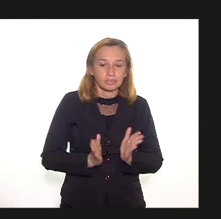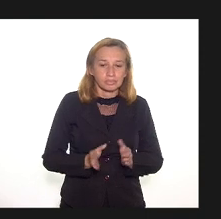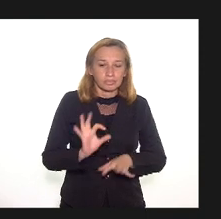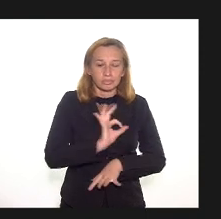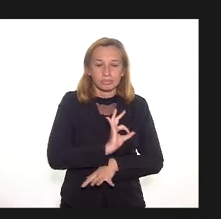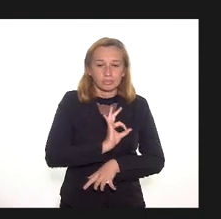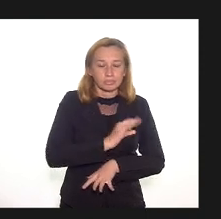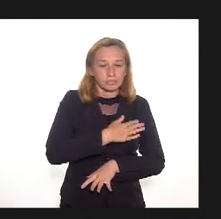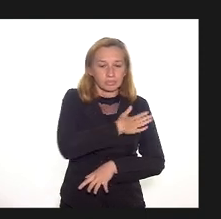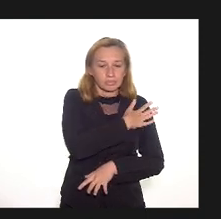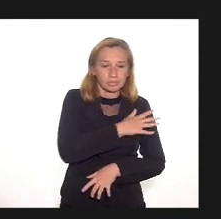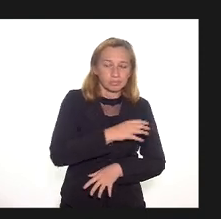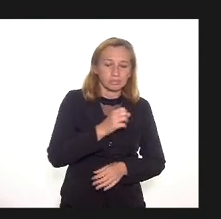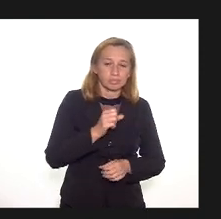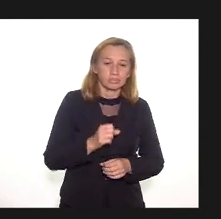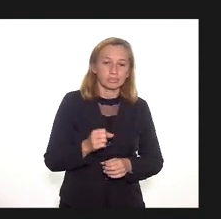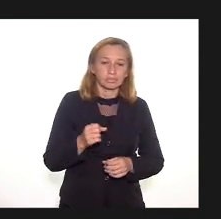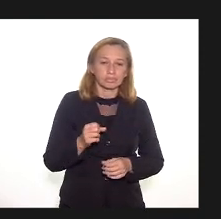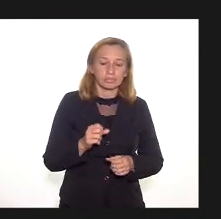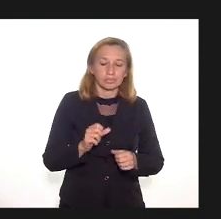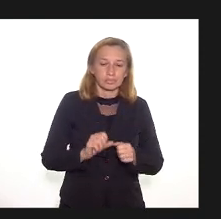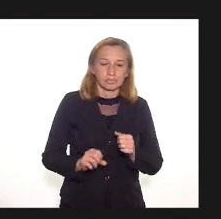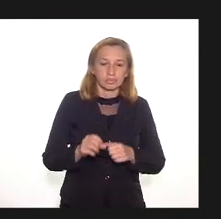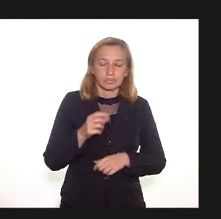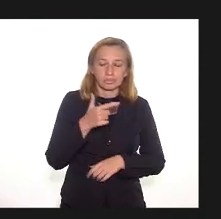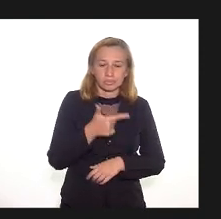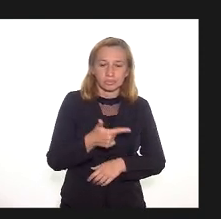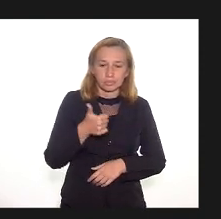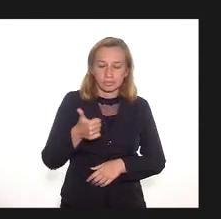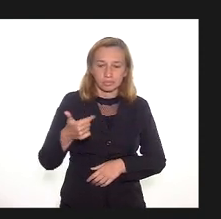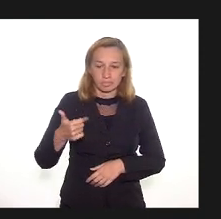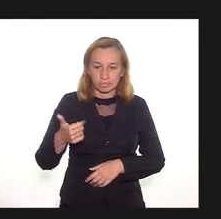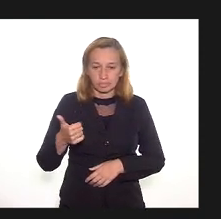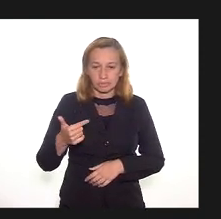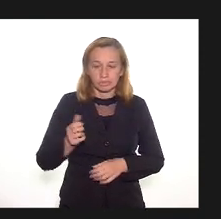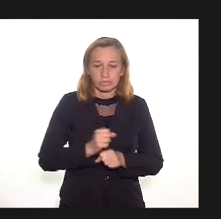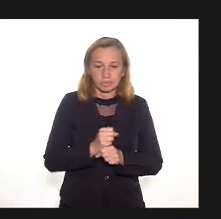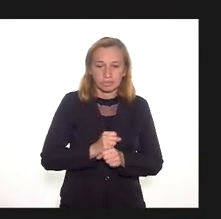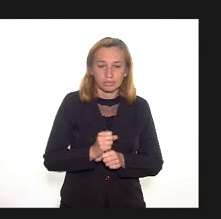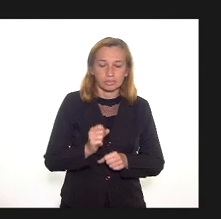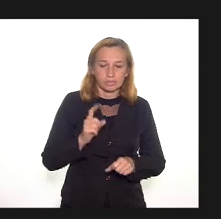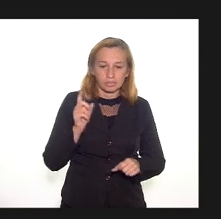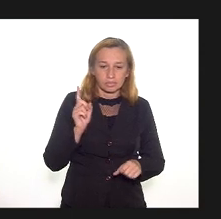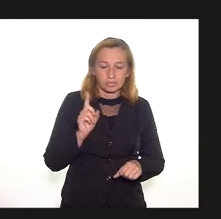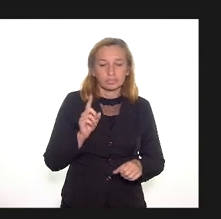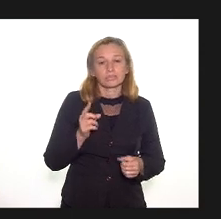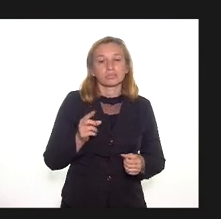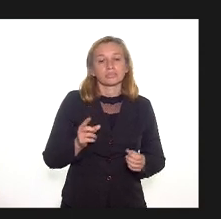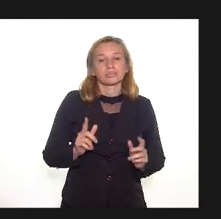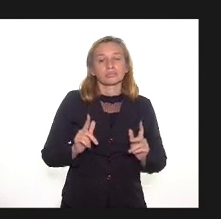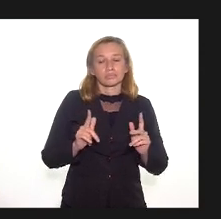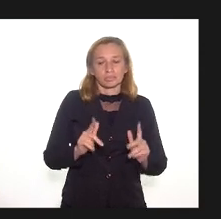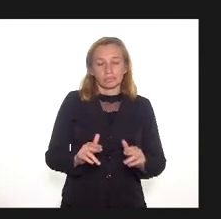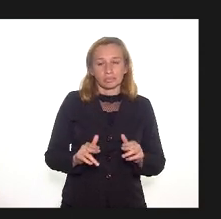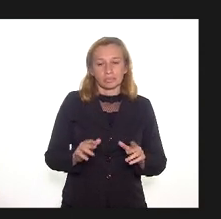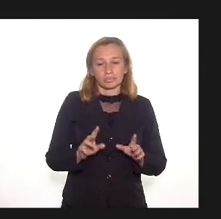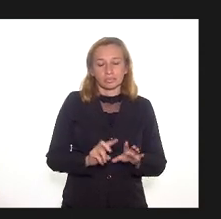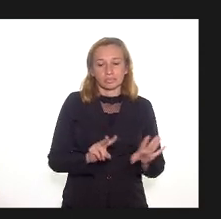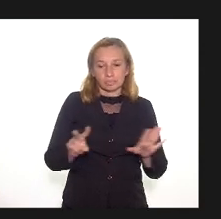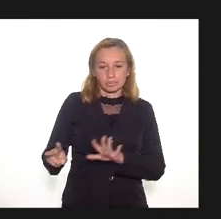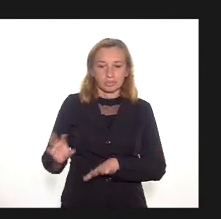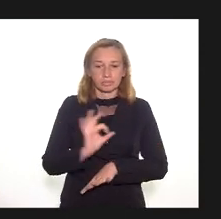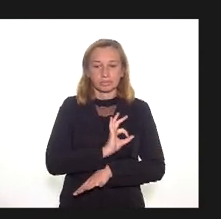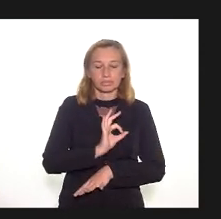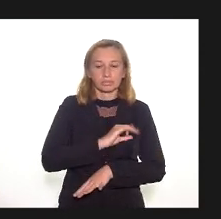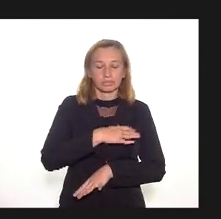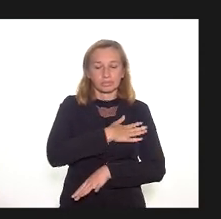Militar comemora 12 anos e 12 anos na mesma semana da nossa com a irmã Polícia Civil então só para fazer essa colocação que eu